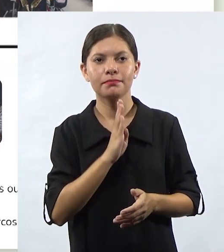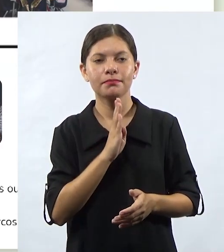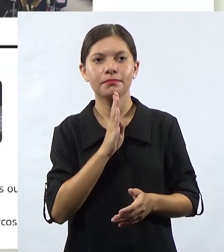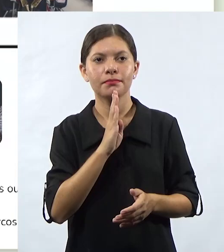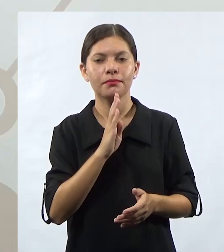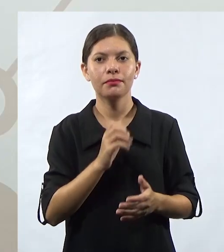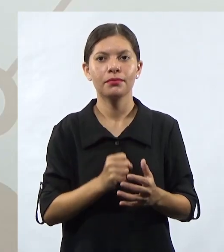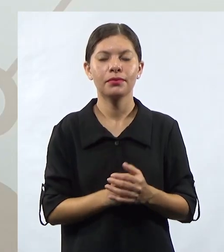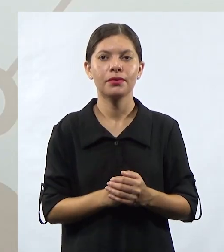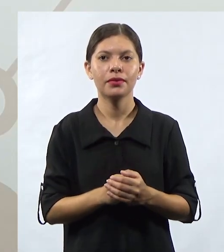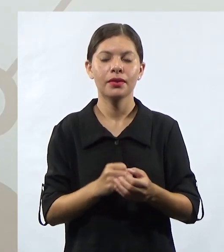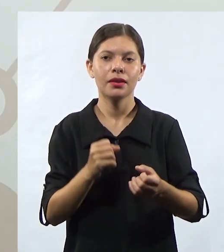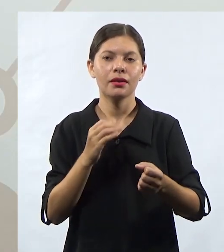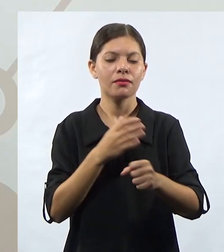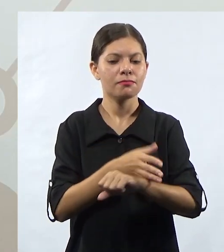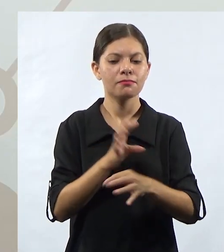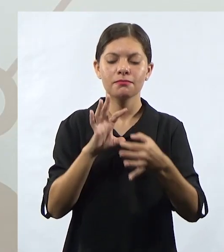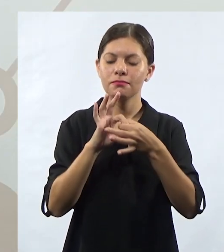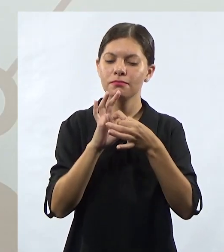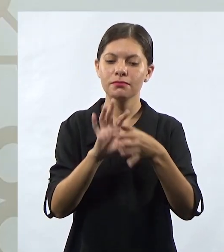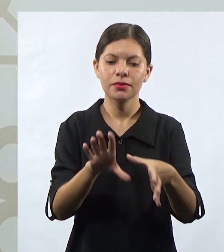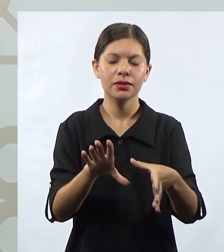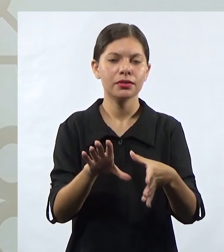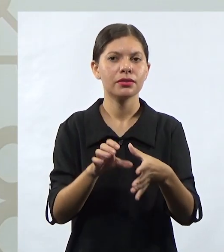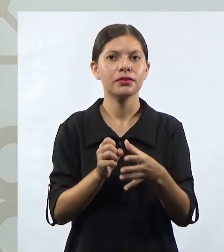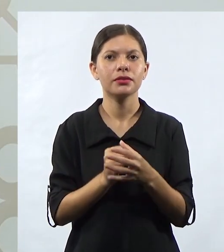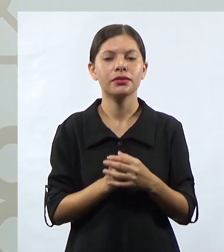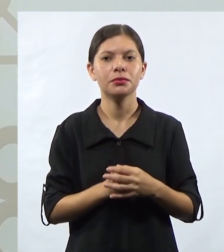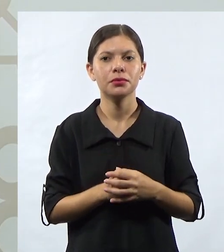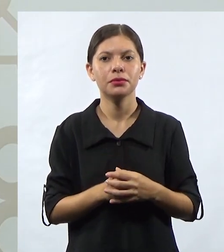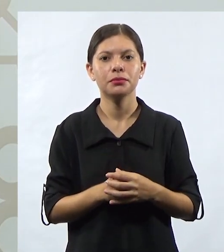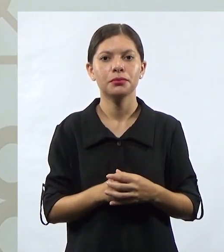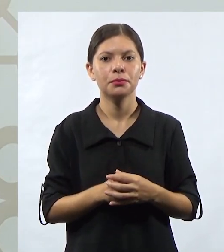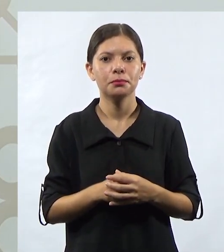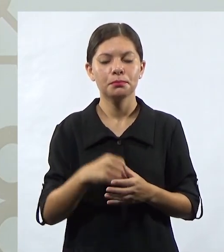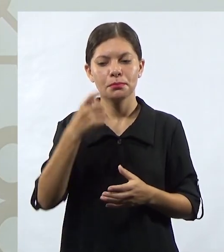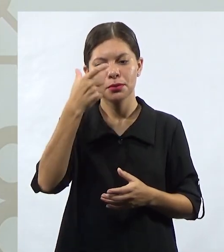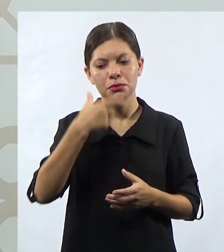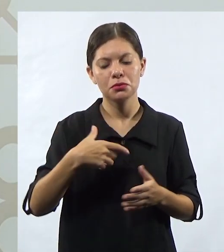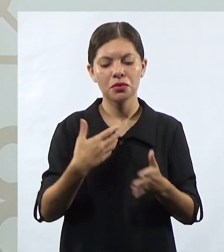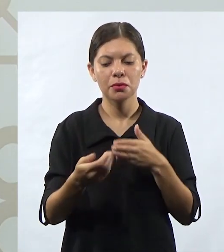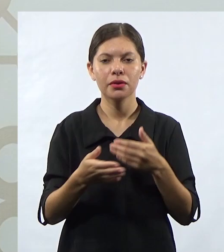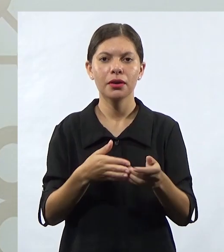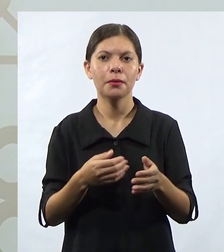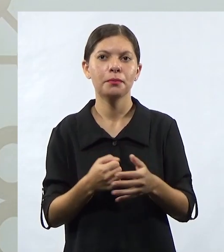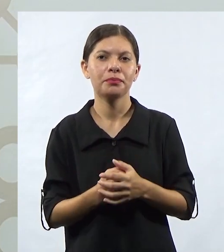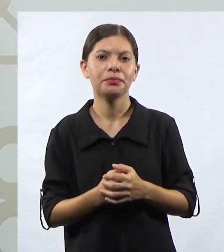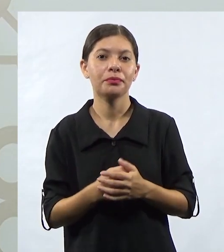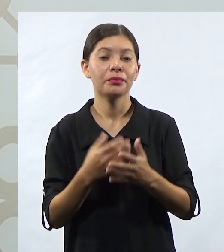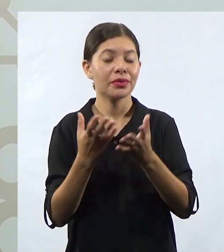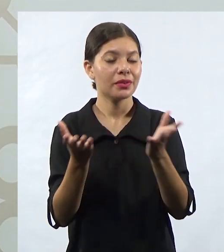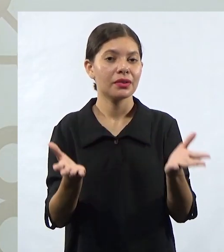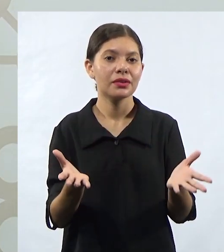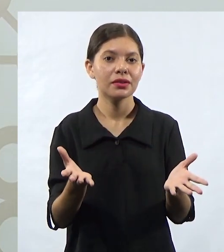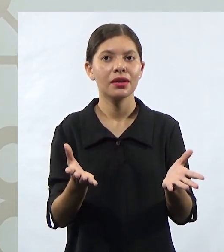acessíveis para qualquer pessoa, São acessíveis para qualquer pessoa. É lógico, se você quiser recursos adicionais,